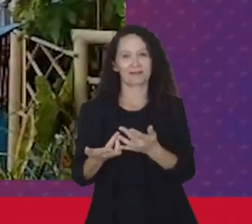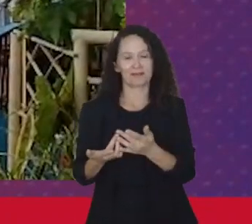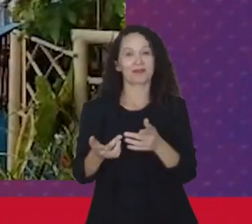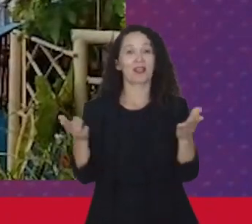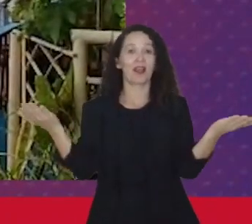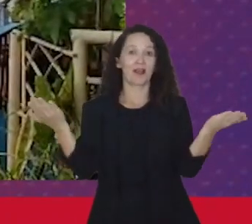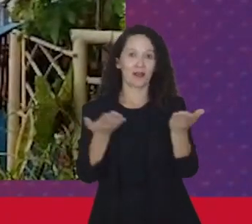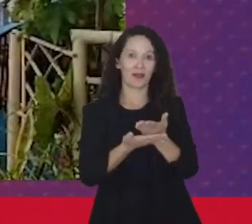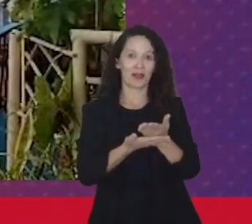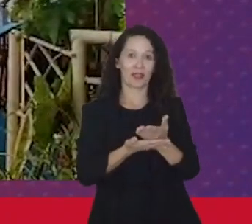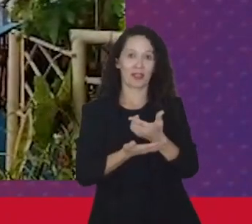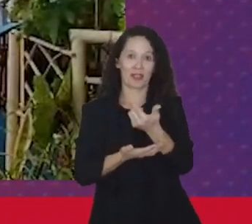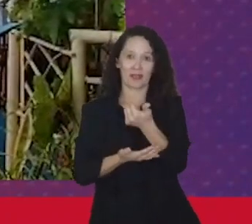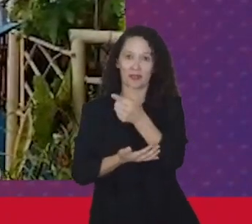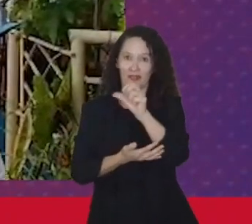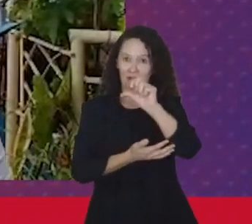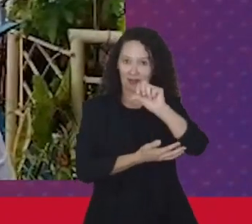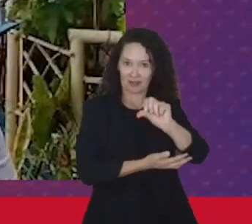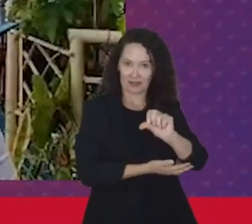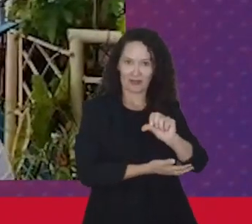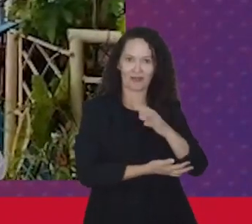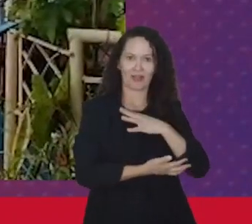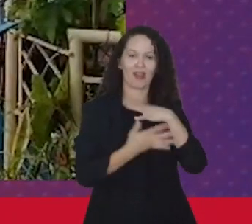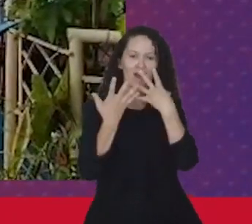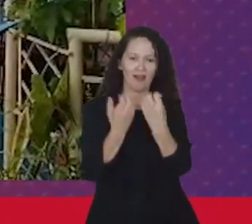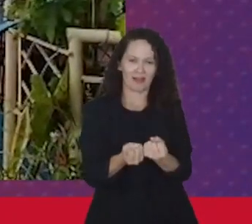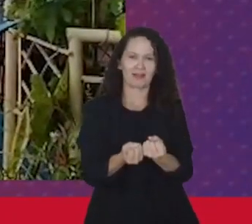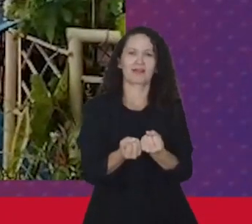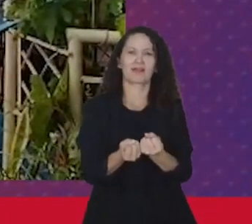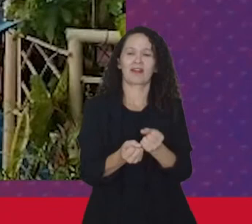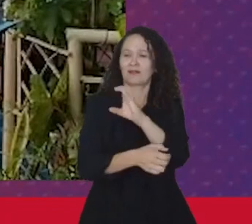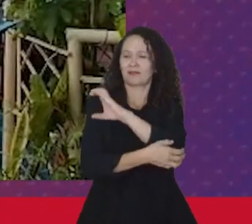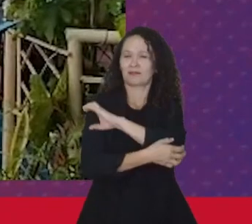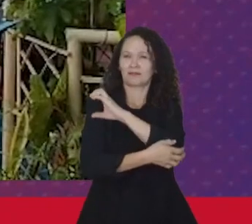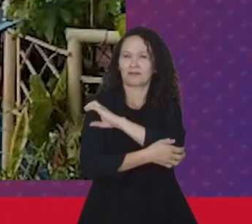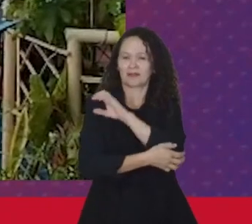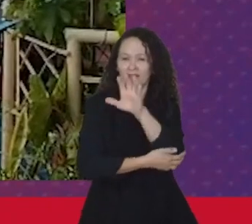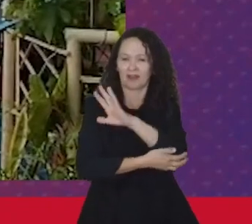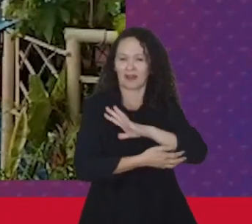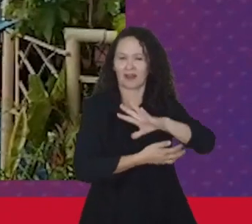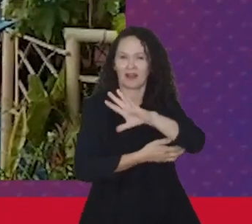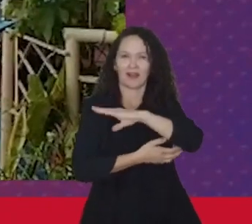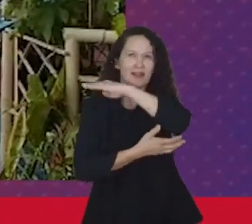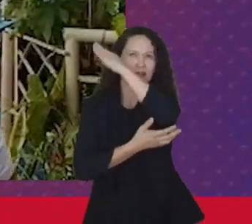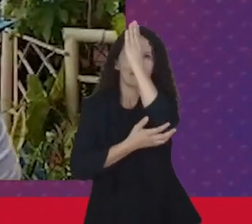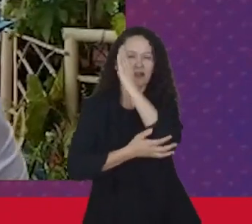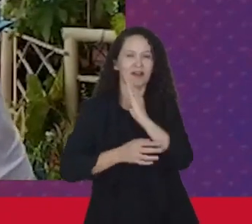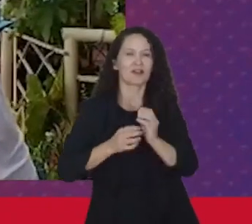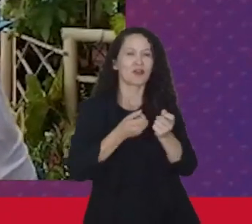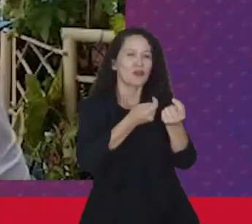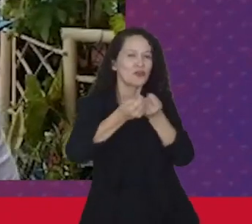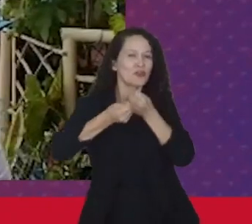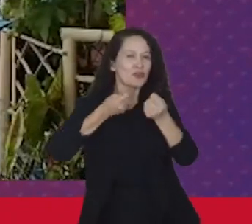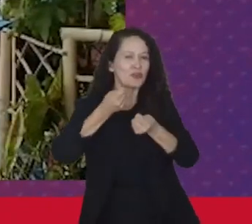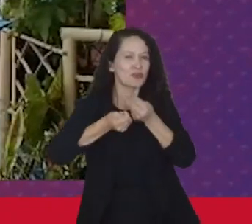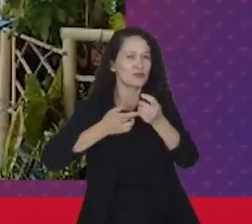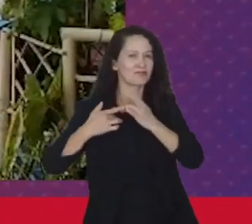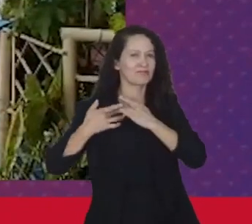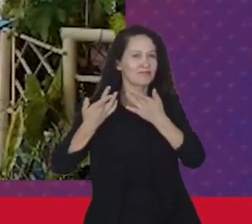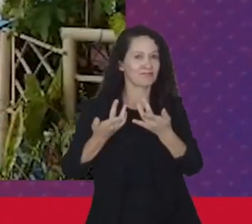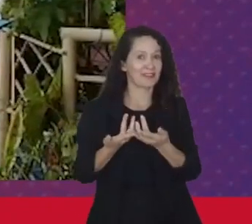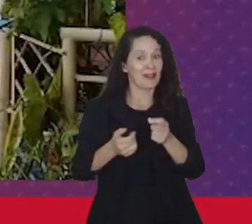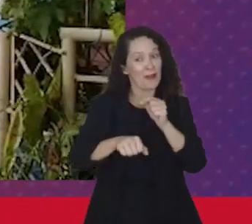E agora, em 2019, assumi a coordenação do Setorial Nacional de Economia Solidária em